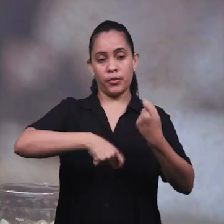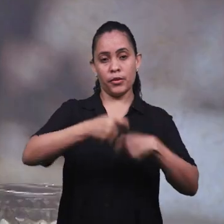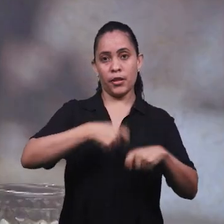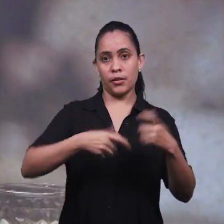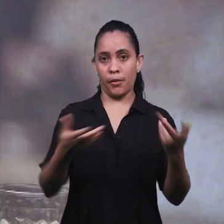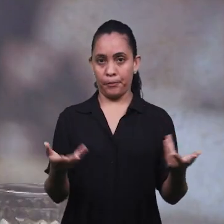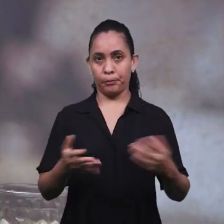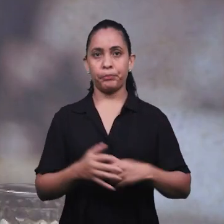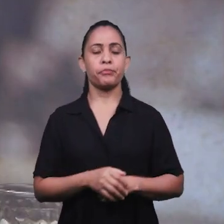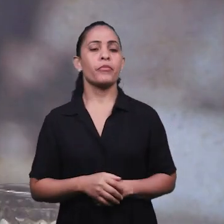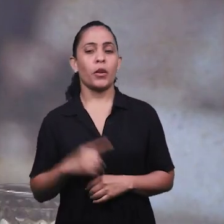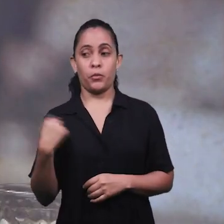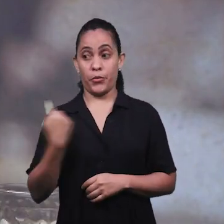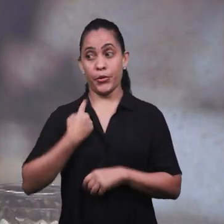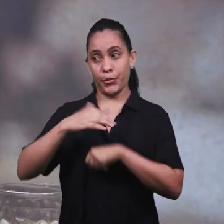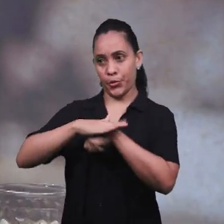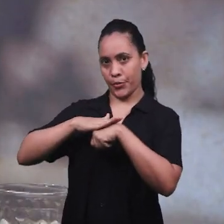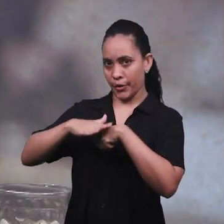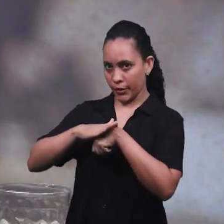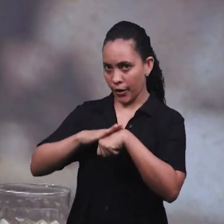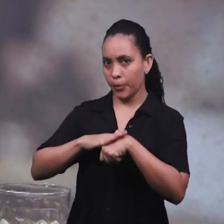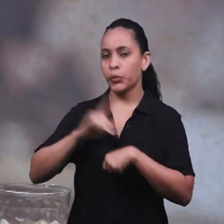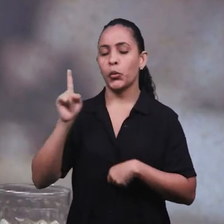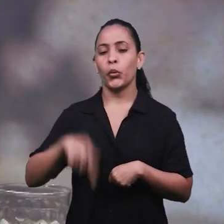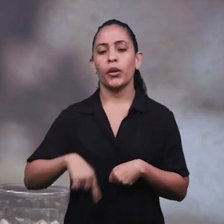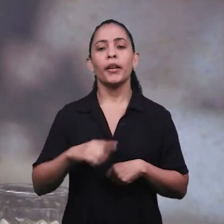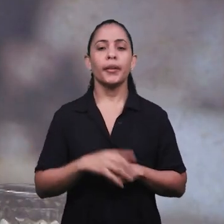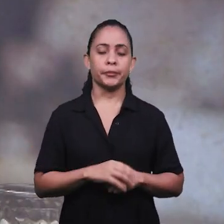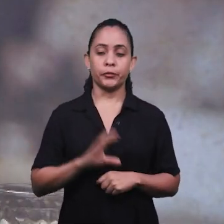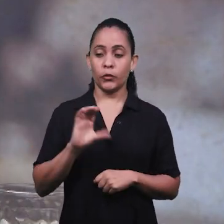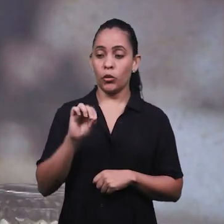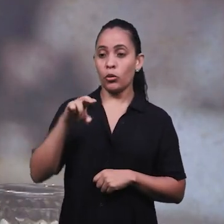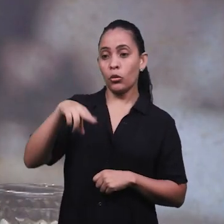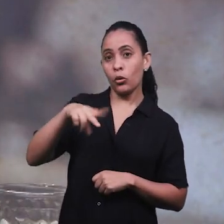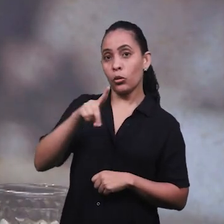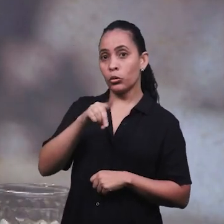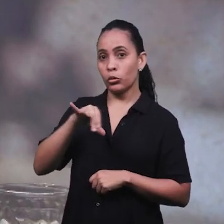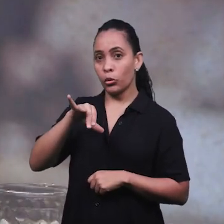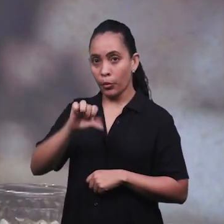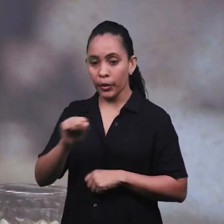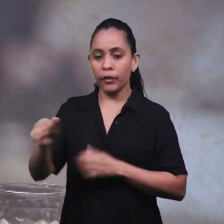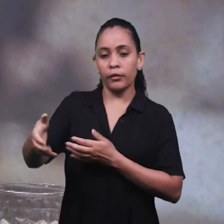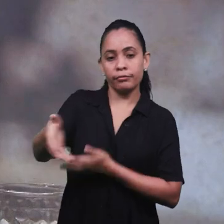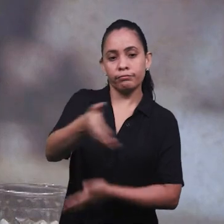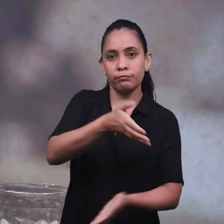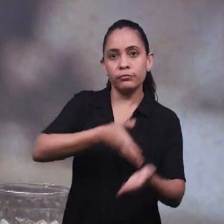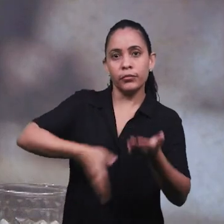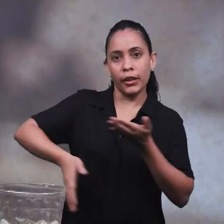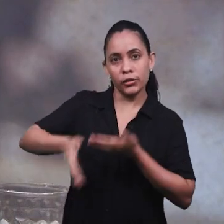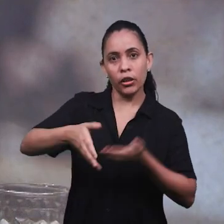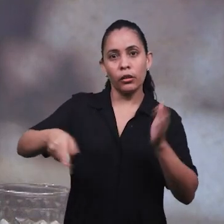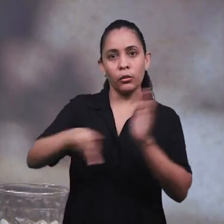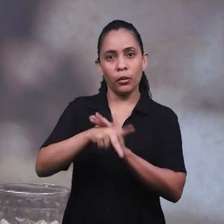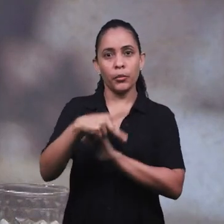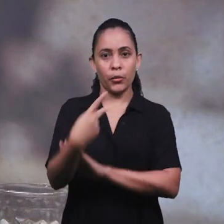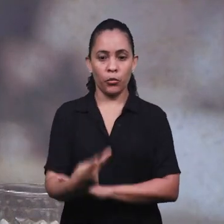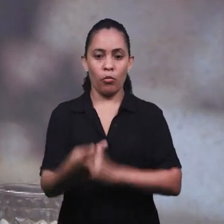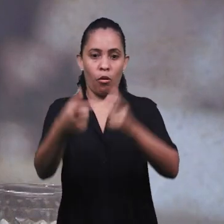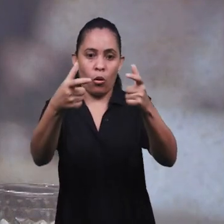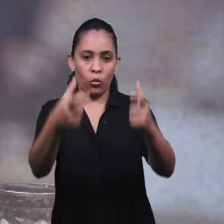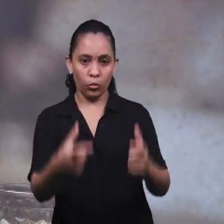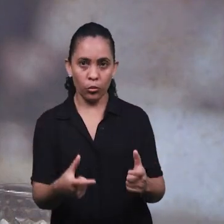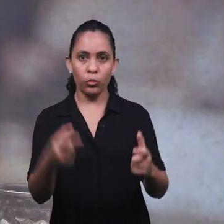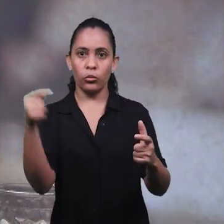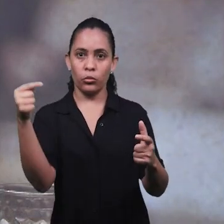condominial? Como a gente conversou, o condomínio ele pressupõe um domínio compartilhado sobre um bem. Então você